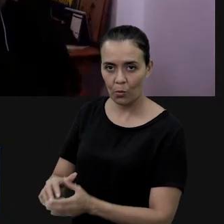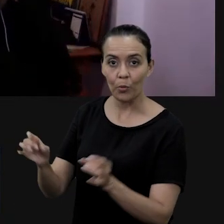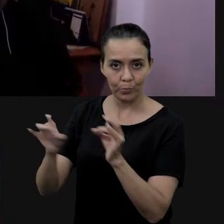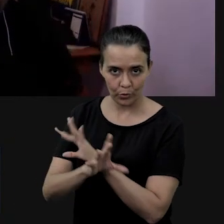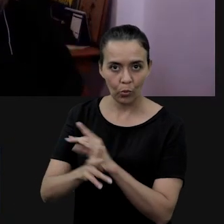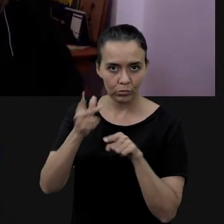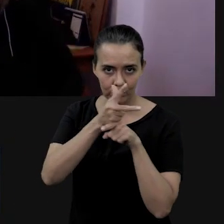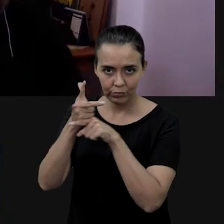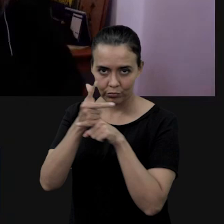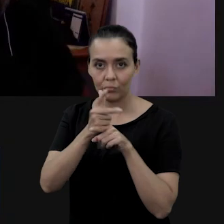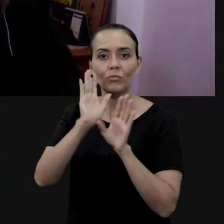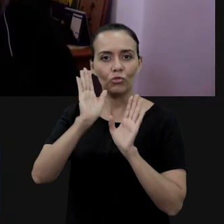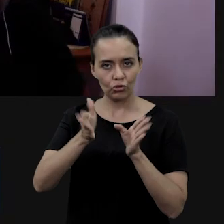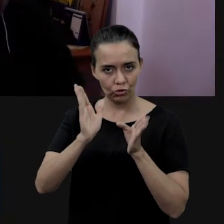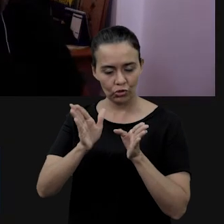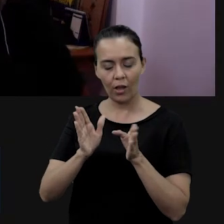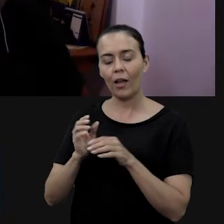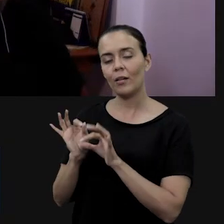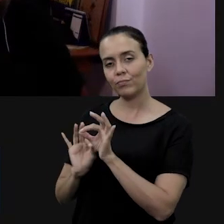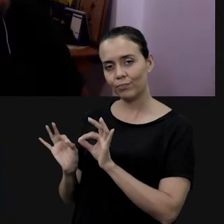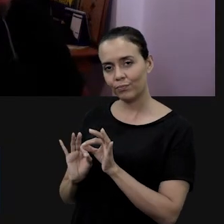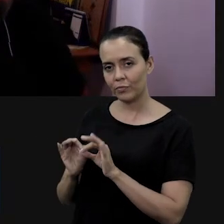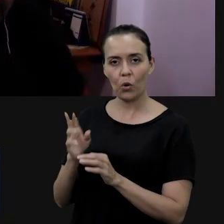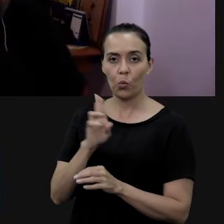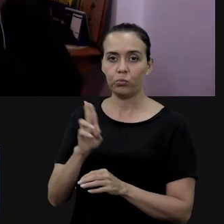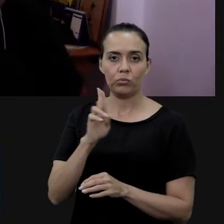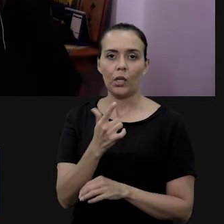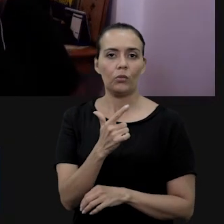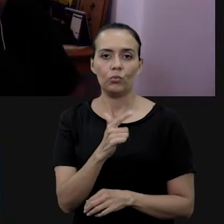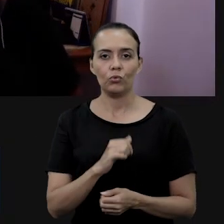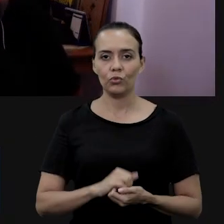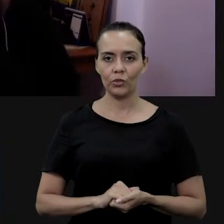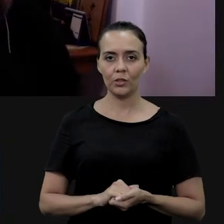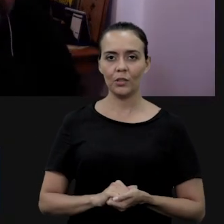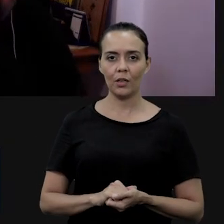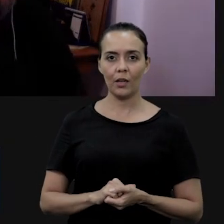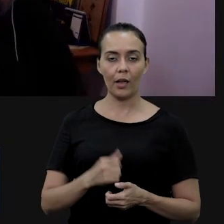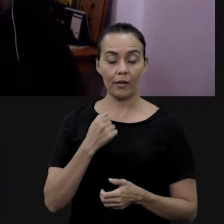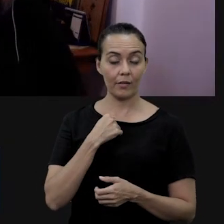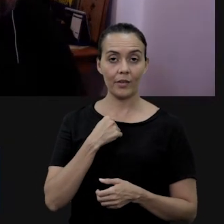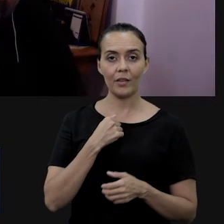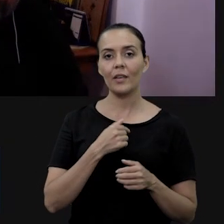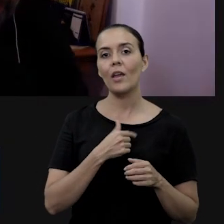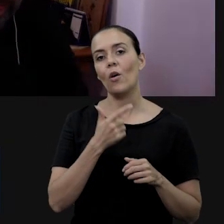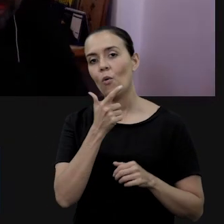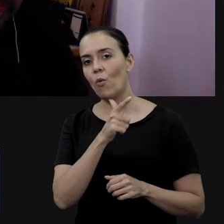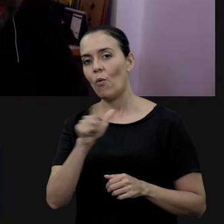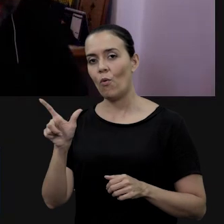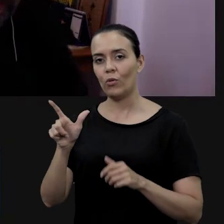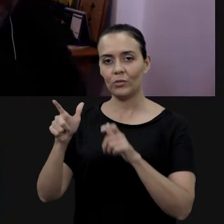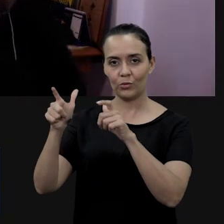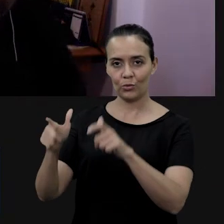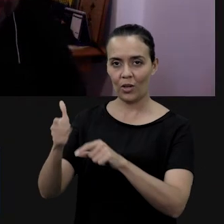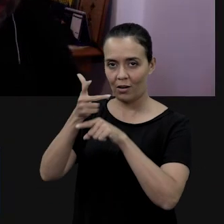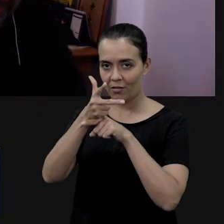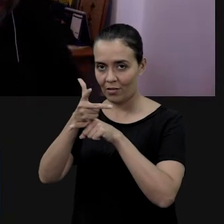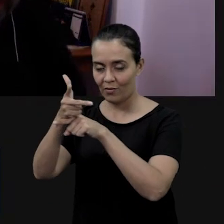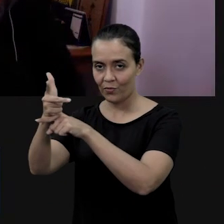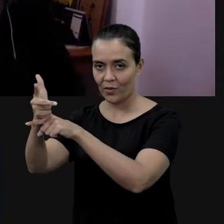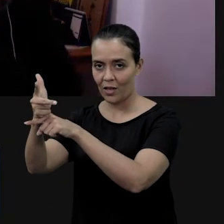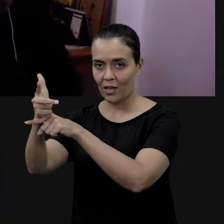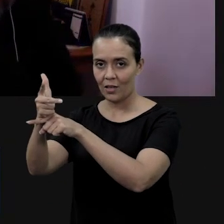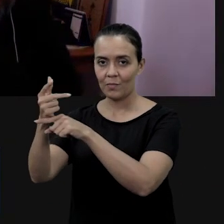que estava que a gente Instalado nas já mesas. tinha instalado, a gente não ia mais usar, é. Enquanto isso eu ia correndo para a